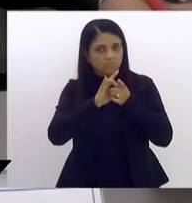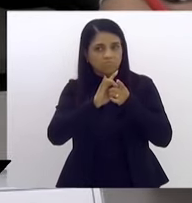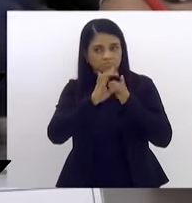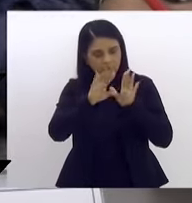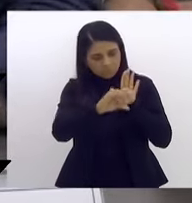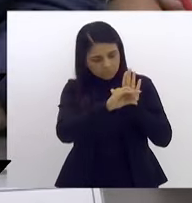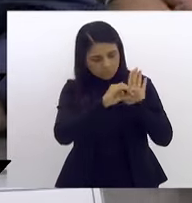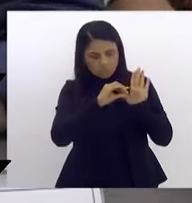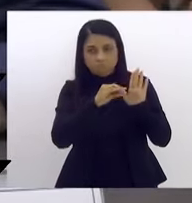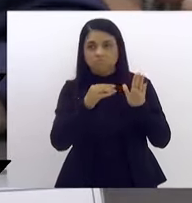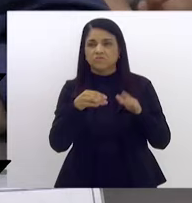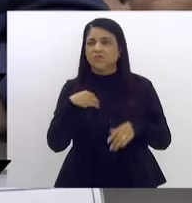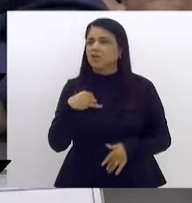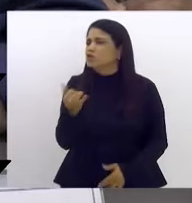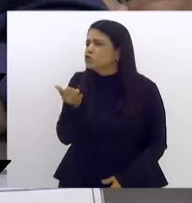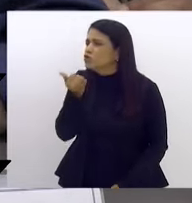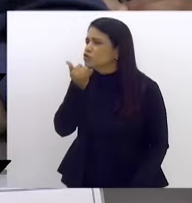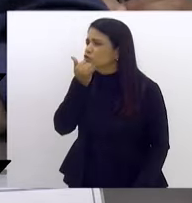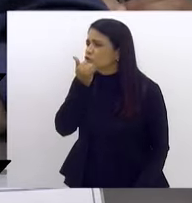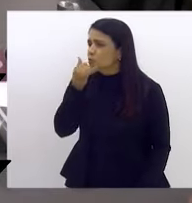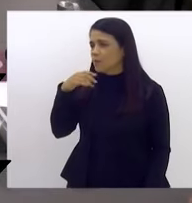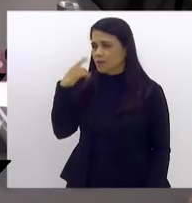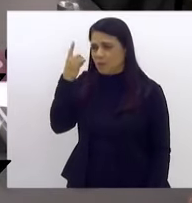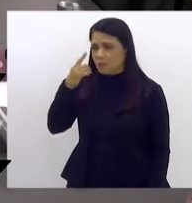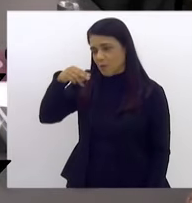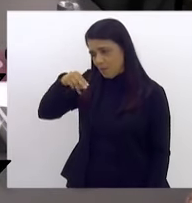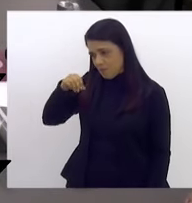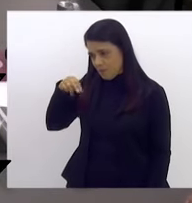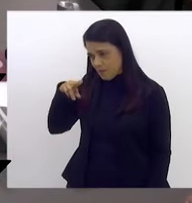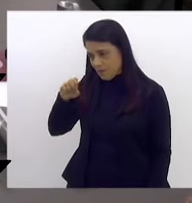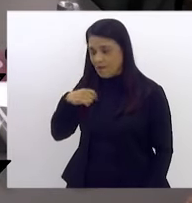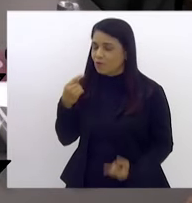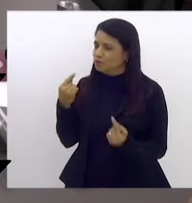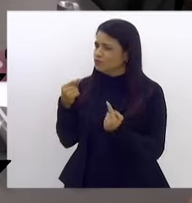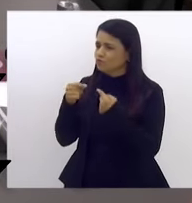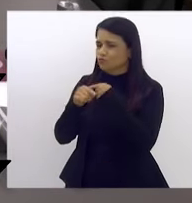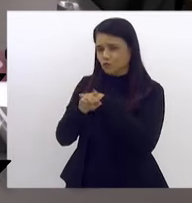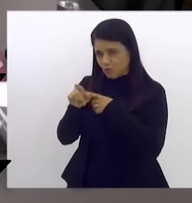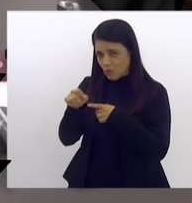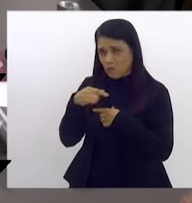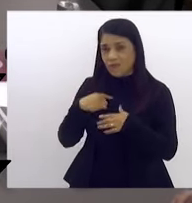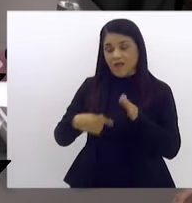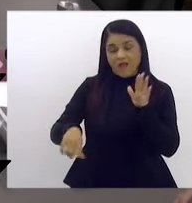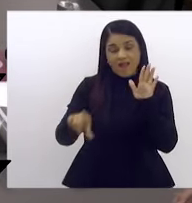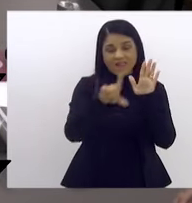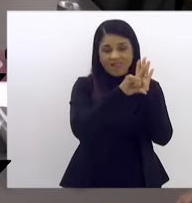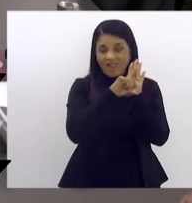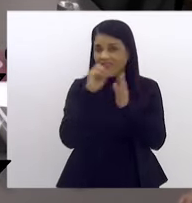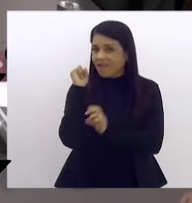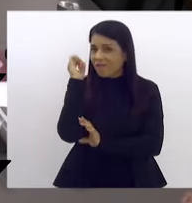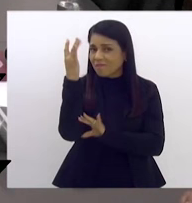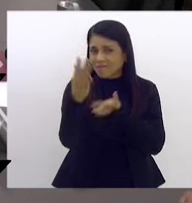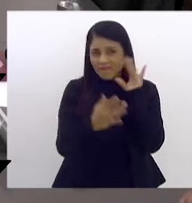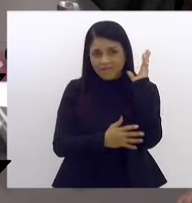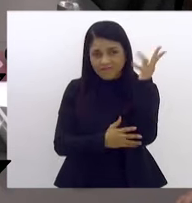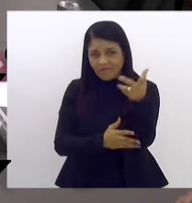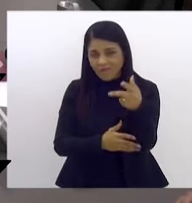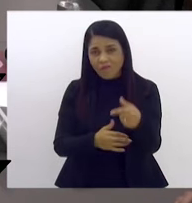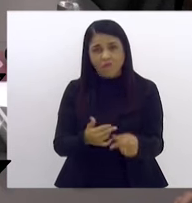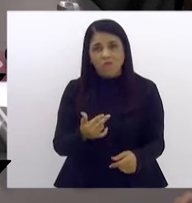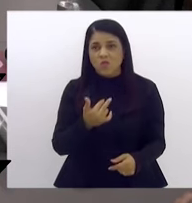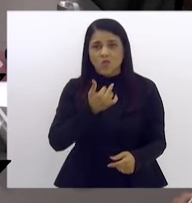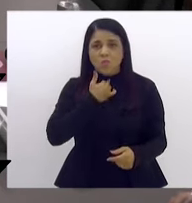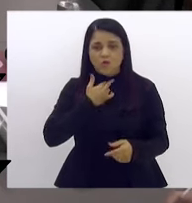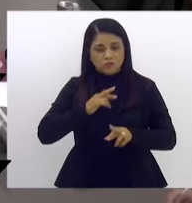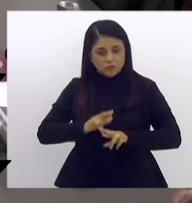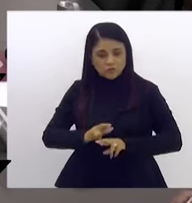Carl o senhor me perdoe Eu discordo profundamente de vossa excelência as leis ambientais não pode valer Diferentemente